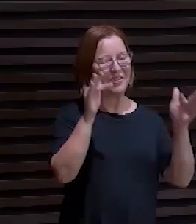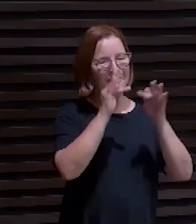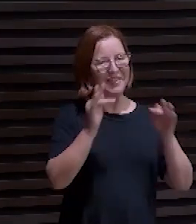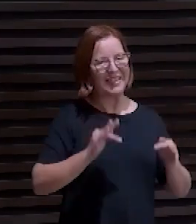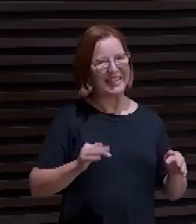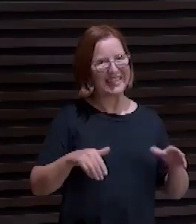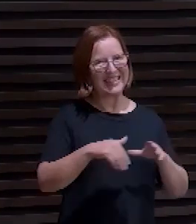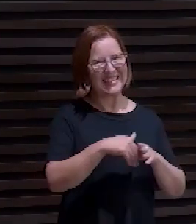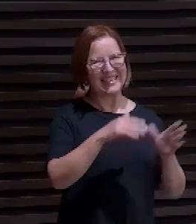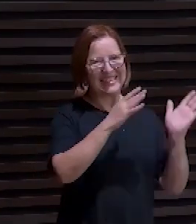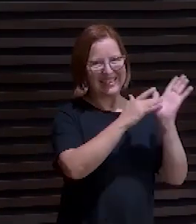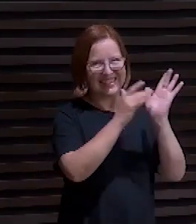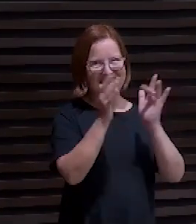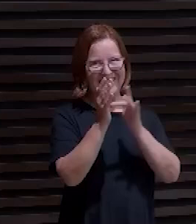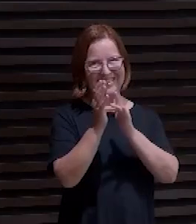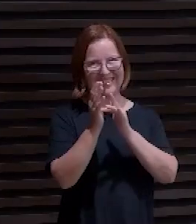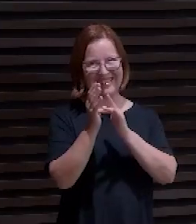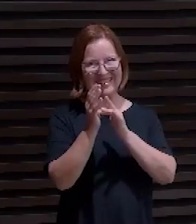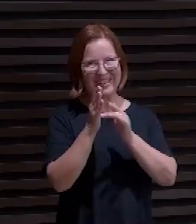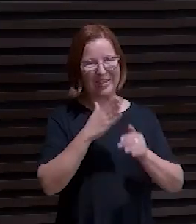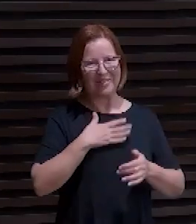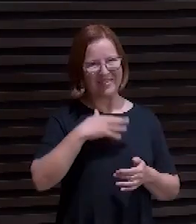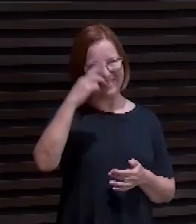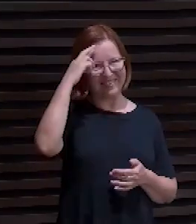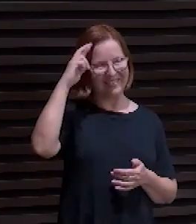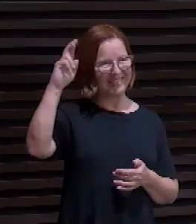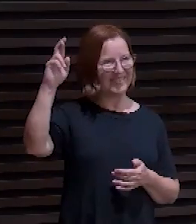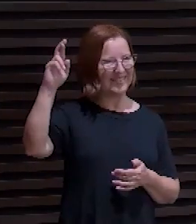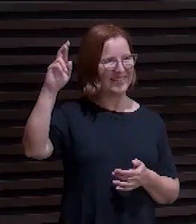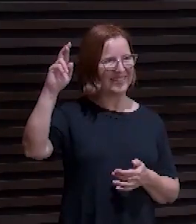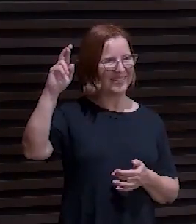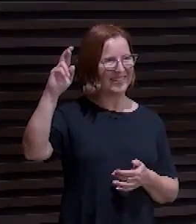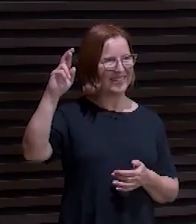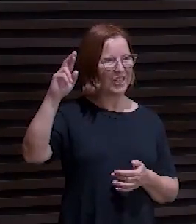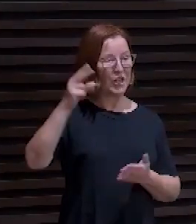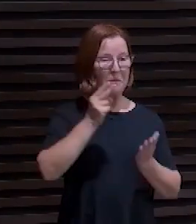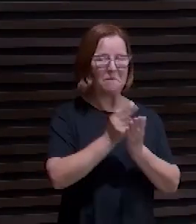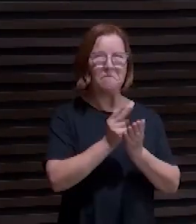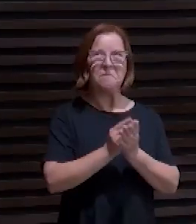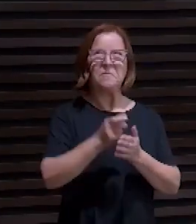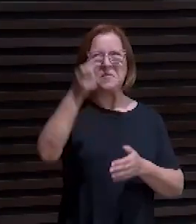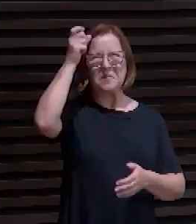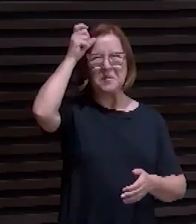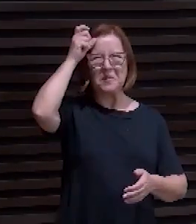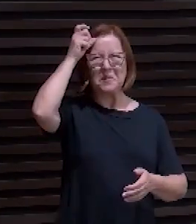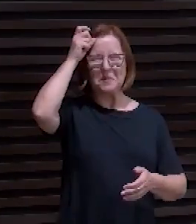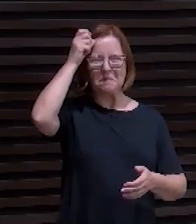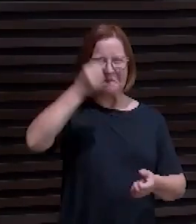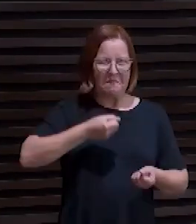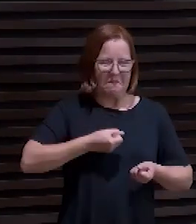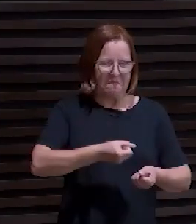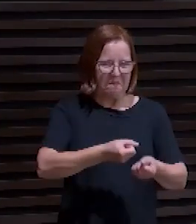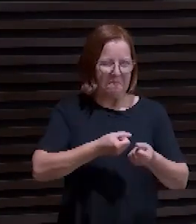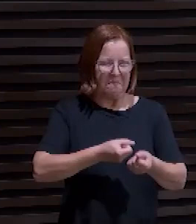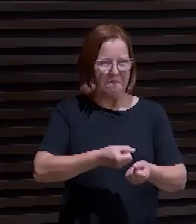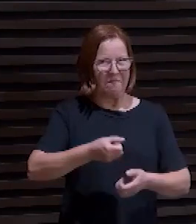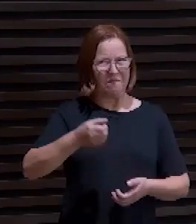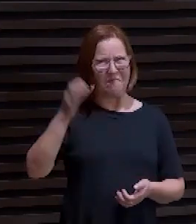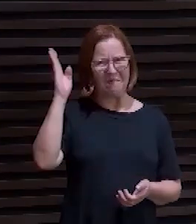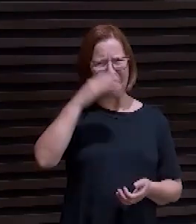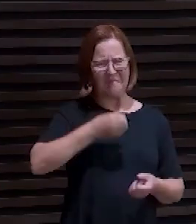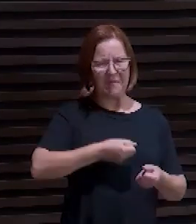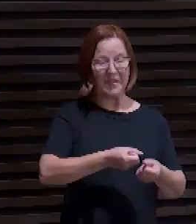em Jesus, meu Senhor. Embora me ataque com cruéis